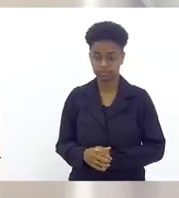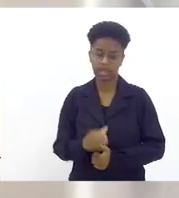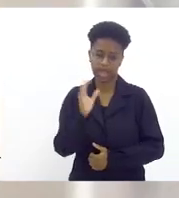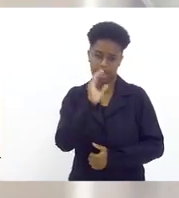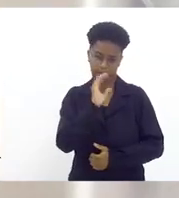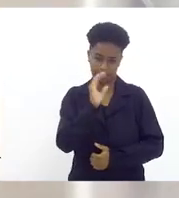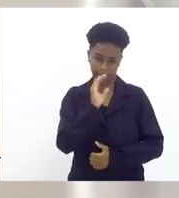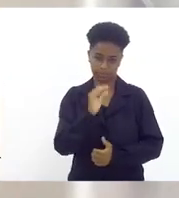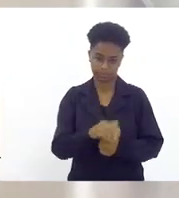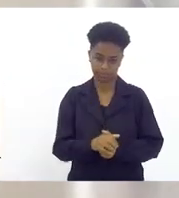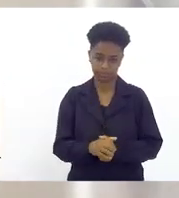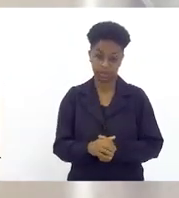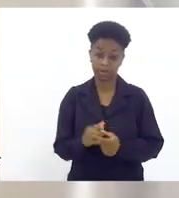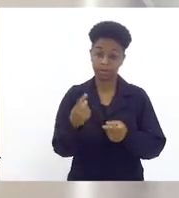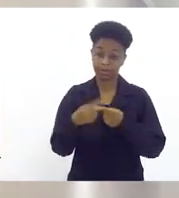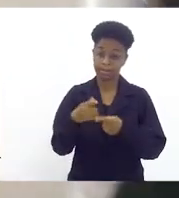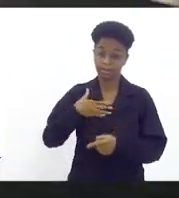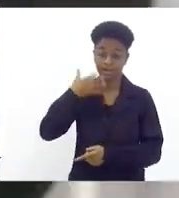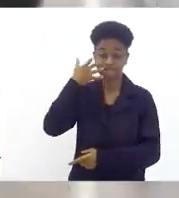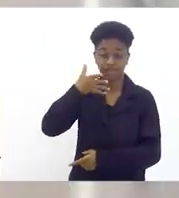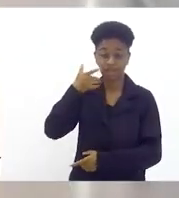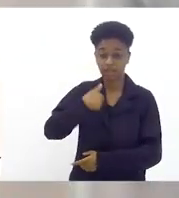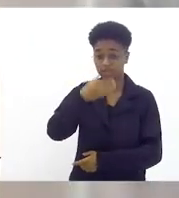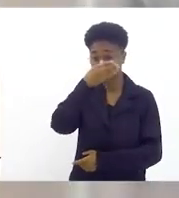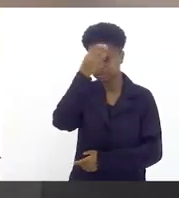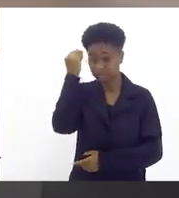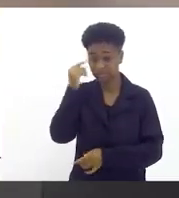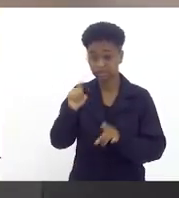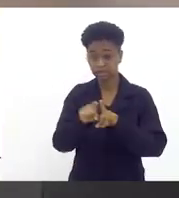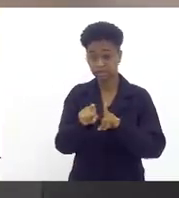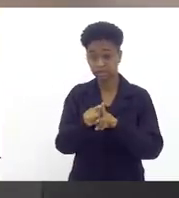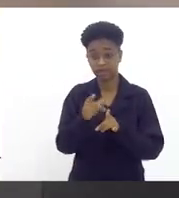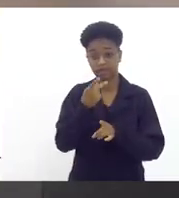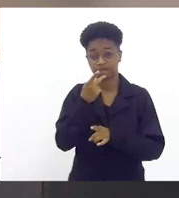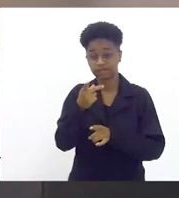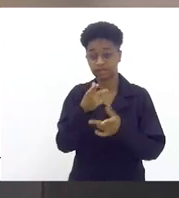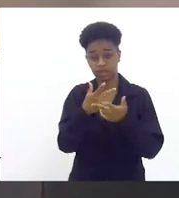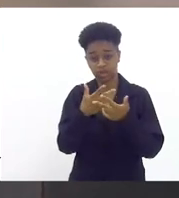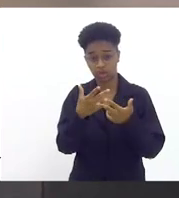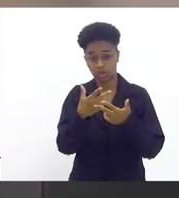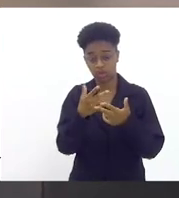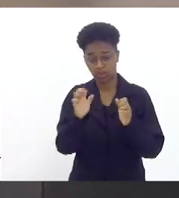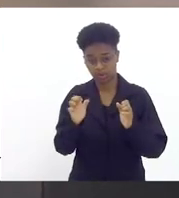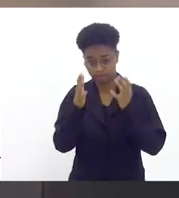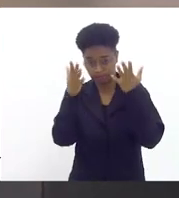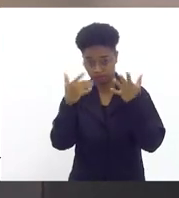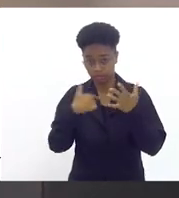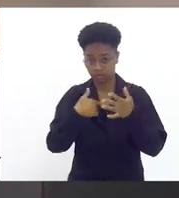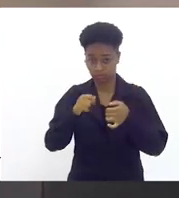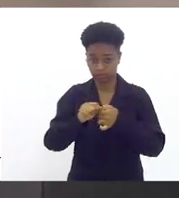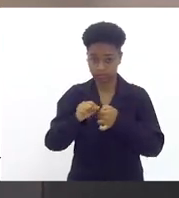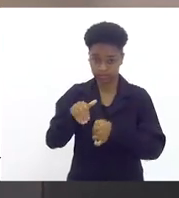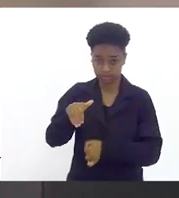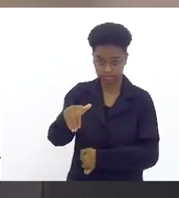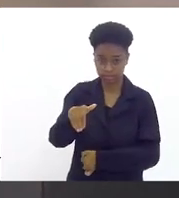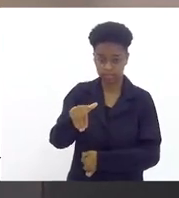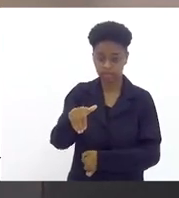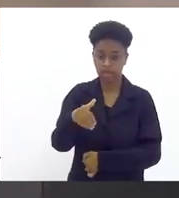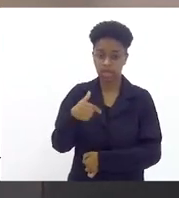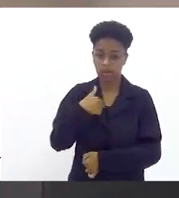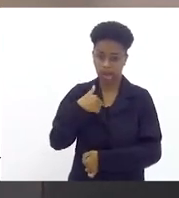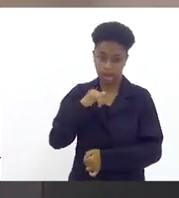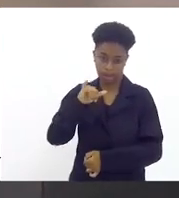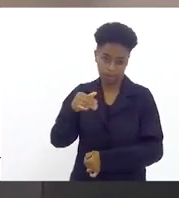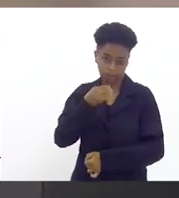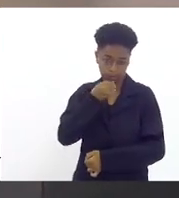Rapidinho, gente. É que, na minha fala, eu também esqueci de mencionar um evento que vou fazer. Pegando o gancho das últimas falas